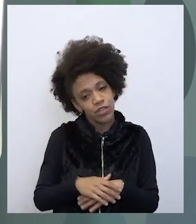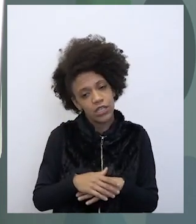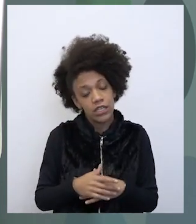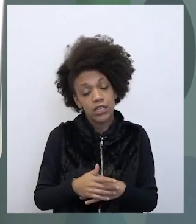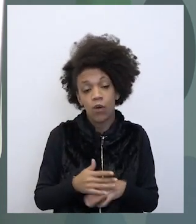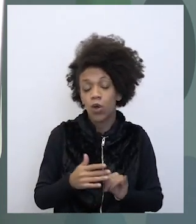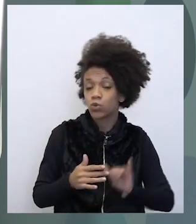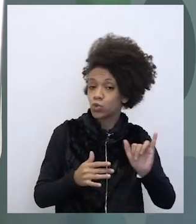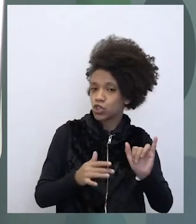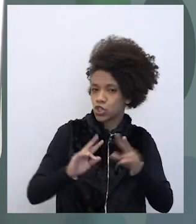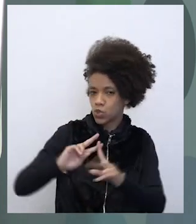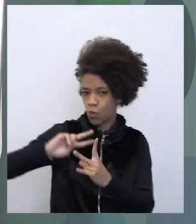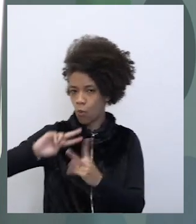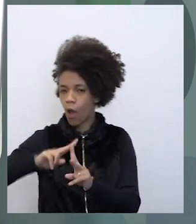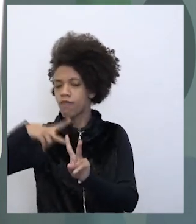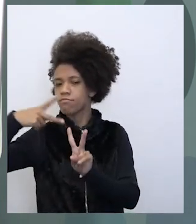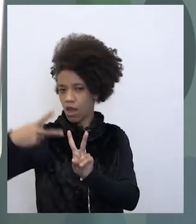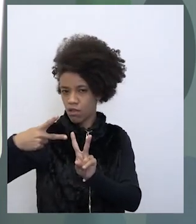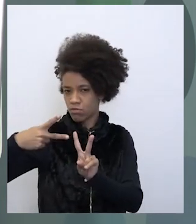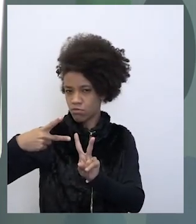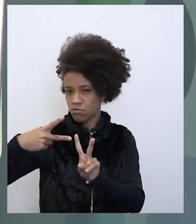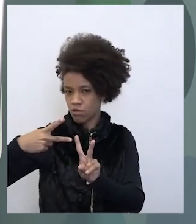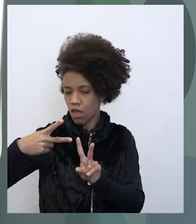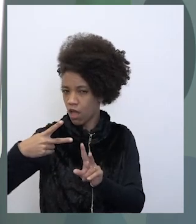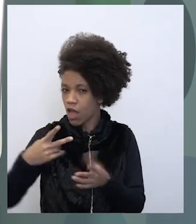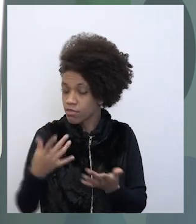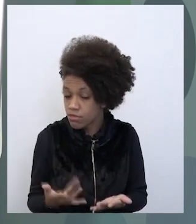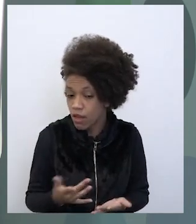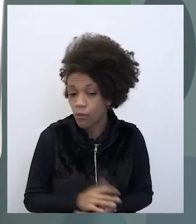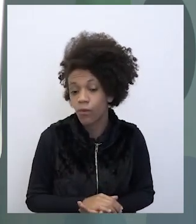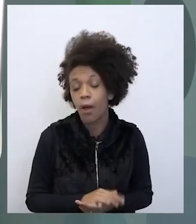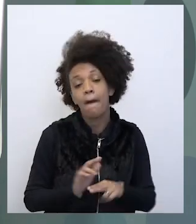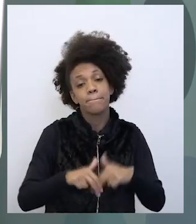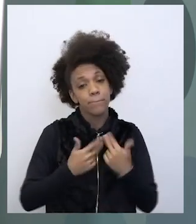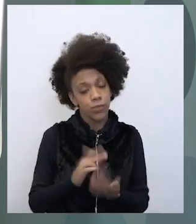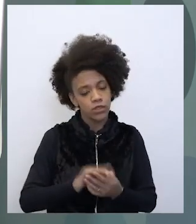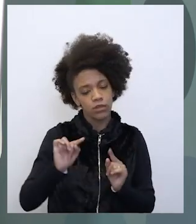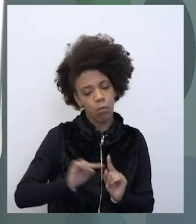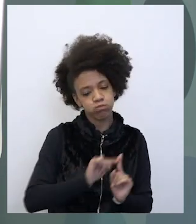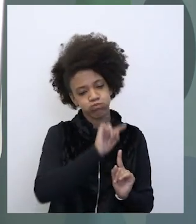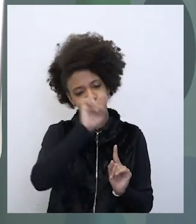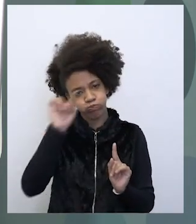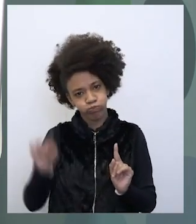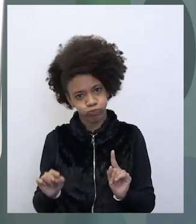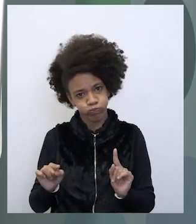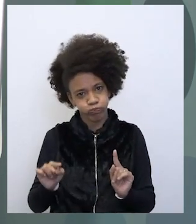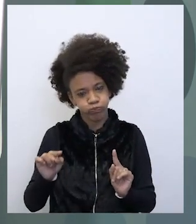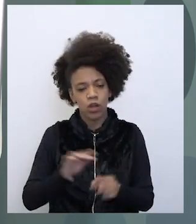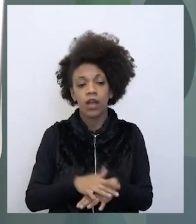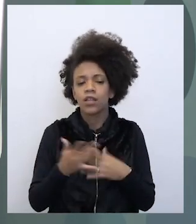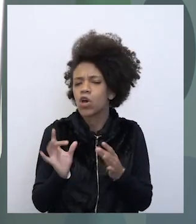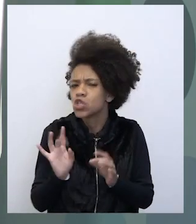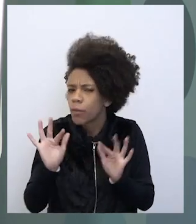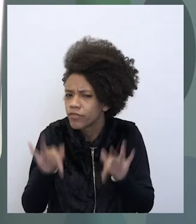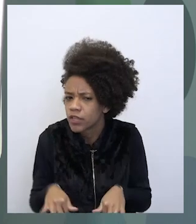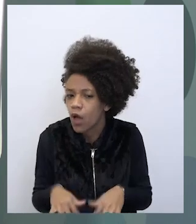frente do x²? Ele não vale menos 2? Não é um número negativo? Por isso que a concavidade está voltada para baixo. Então, só para finalizar, quando a